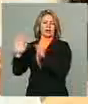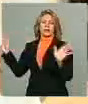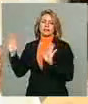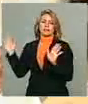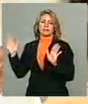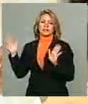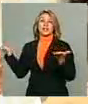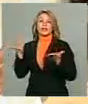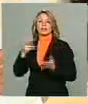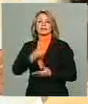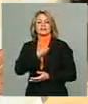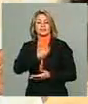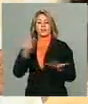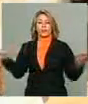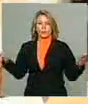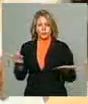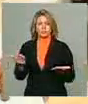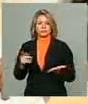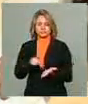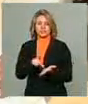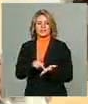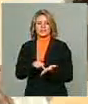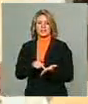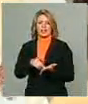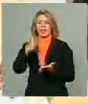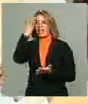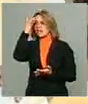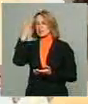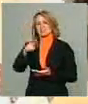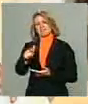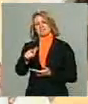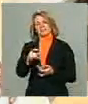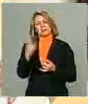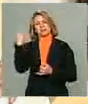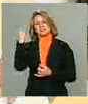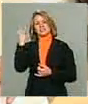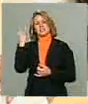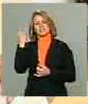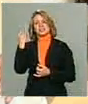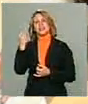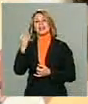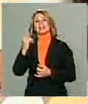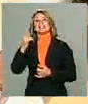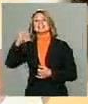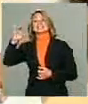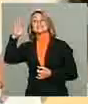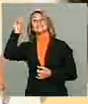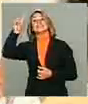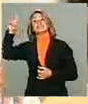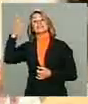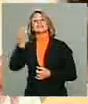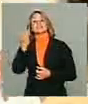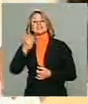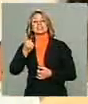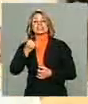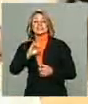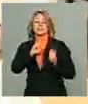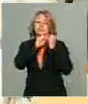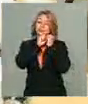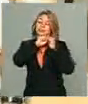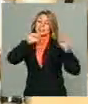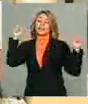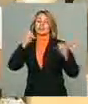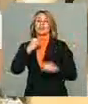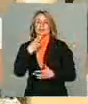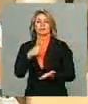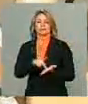quero viver hoje claro e amanhã também não importa amanhã também não importa amanhã Deus te der se eu dormir e acordar tu bem